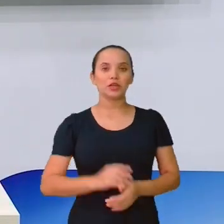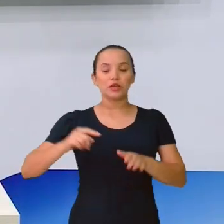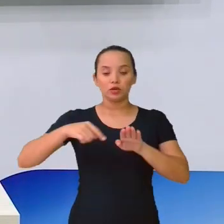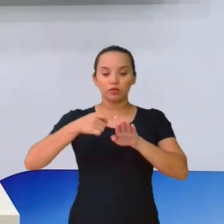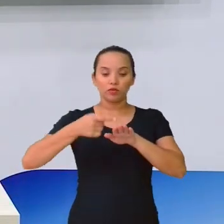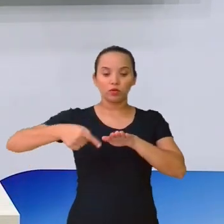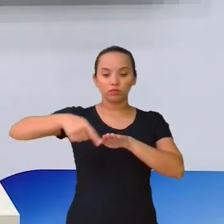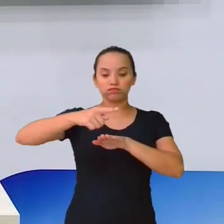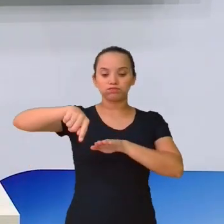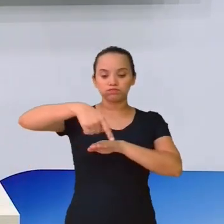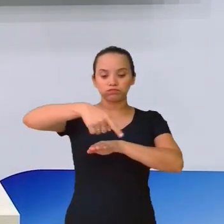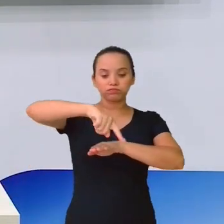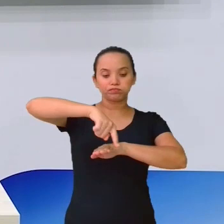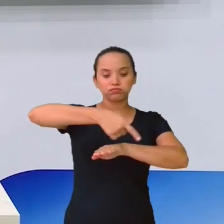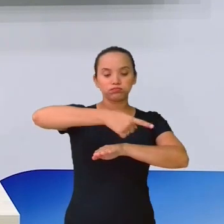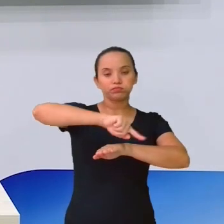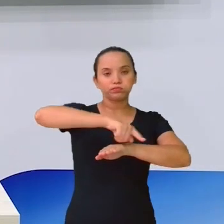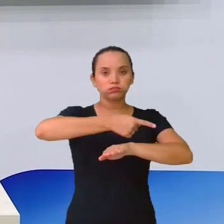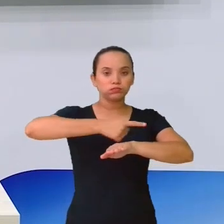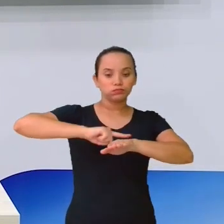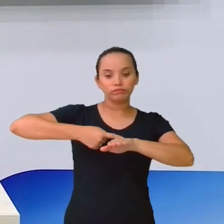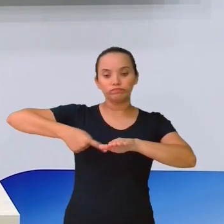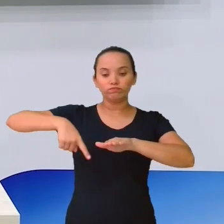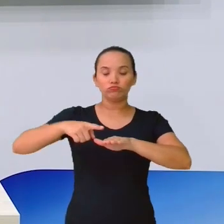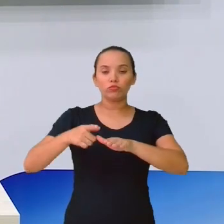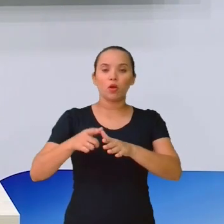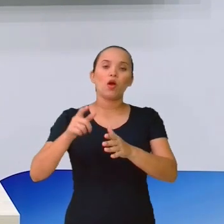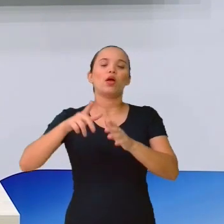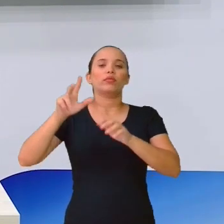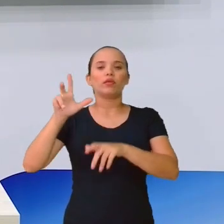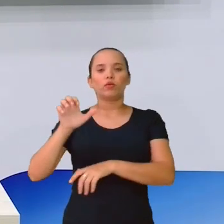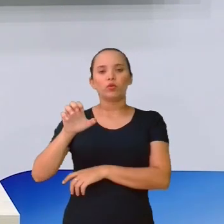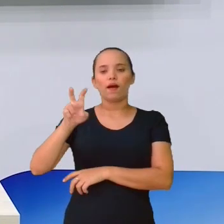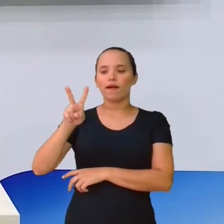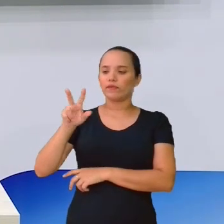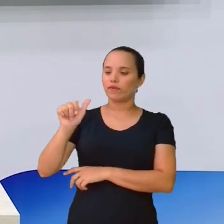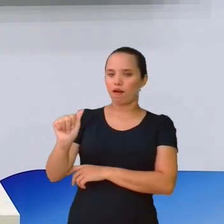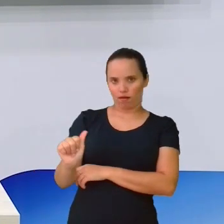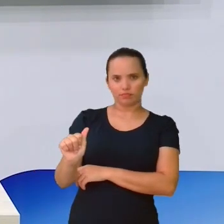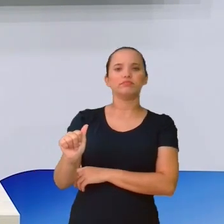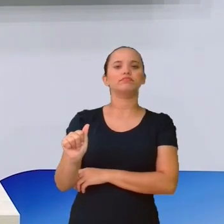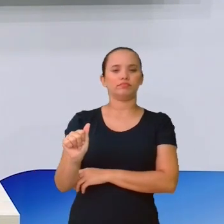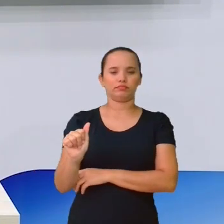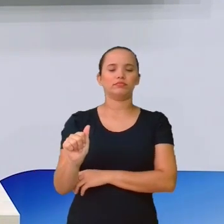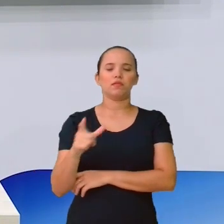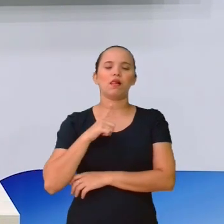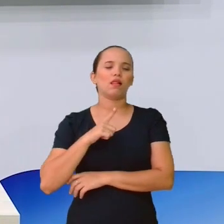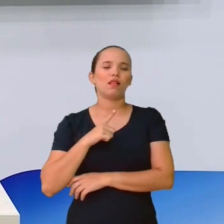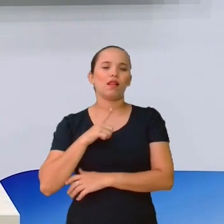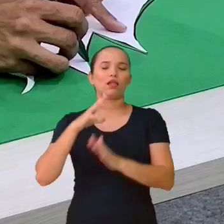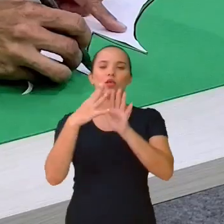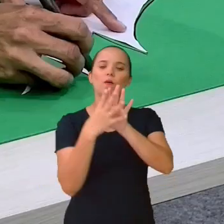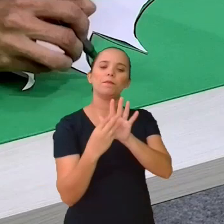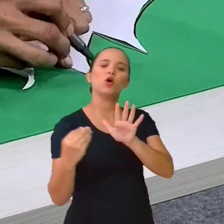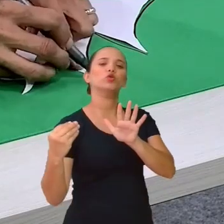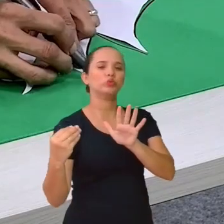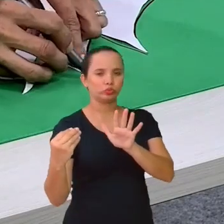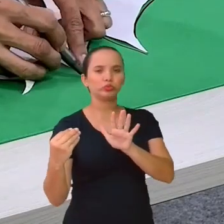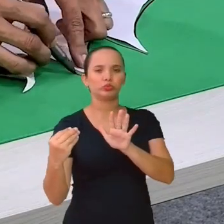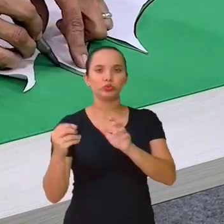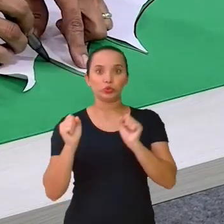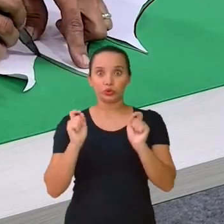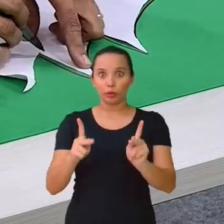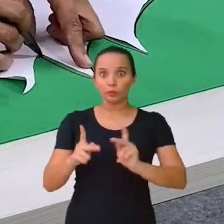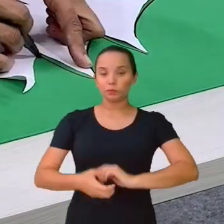a folha de EVA, para que ela fique com o formato da árvore de Natal que eu quero dar, tá